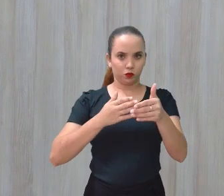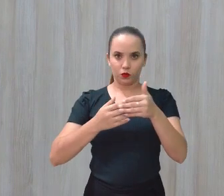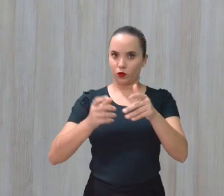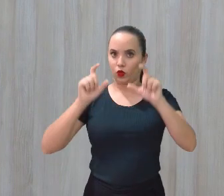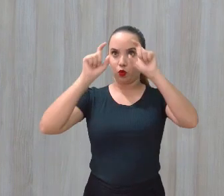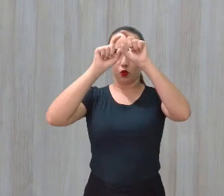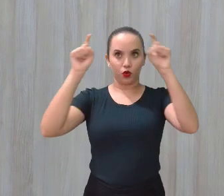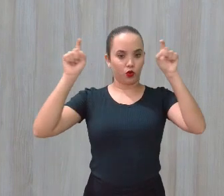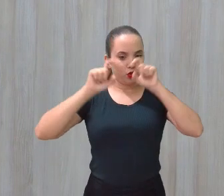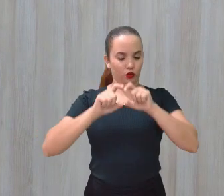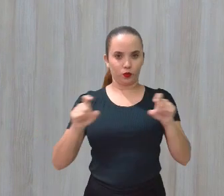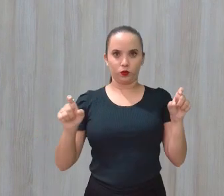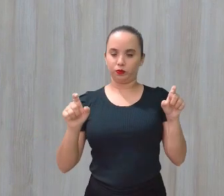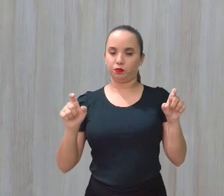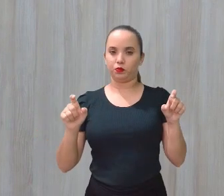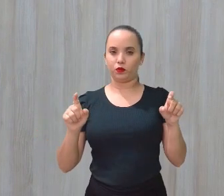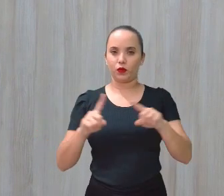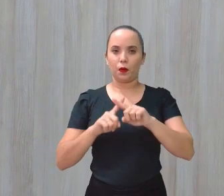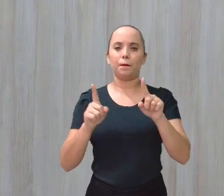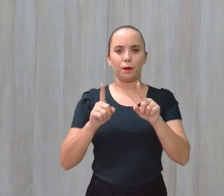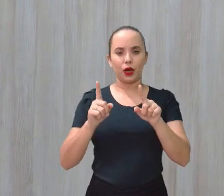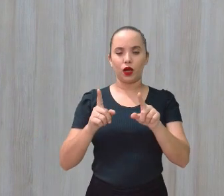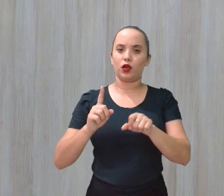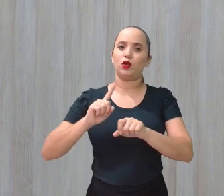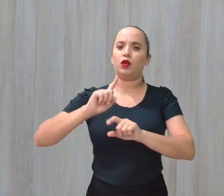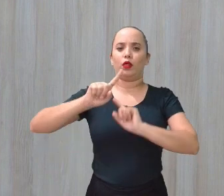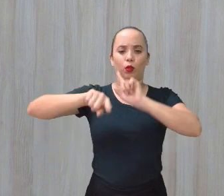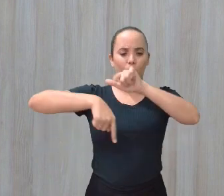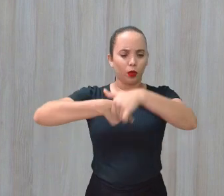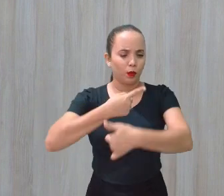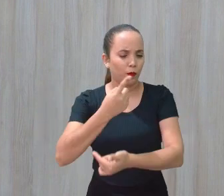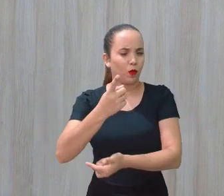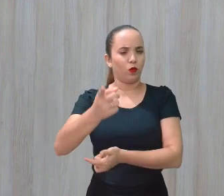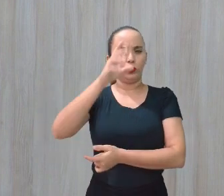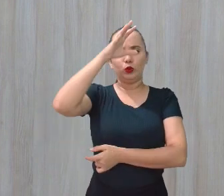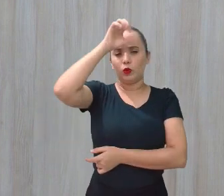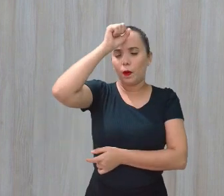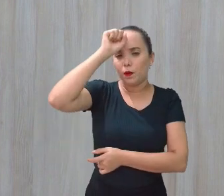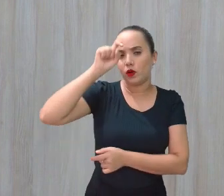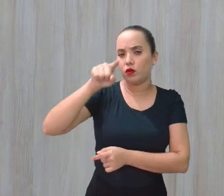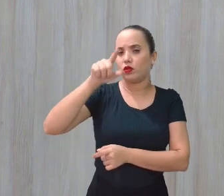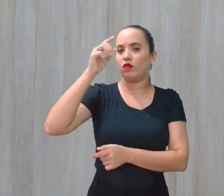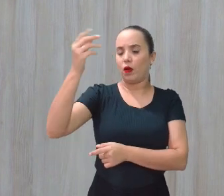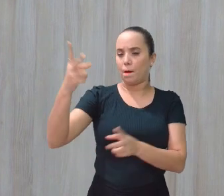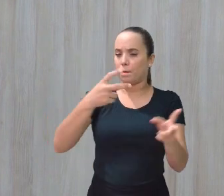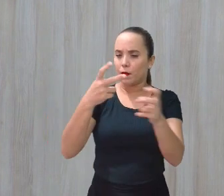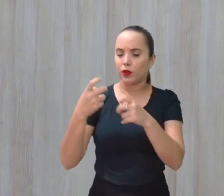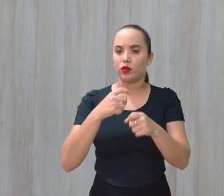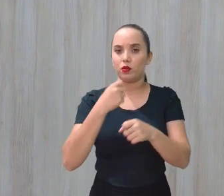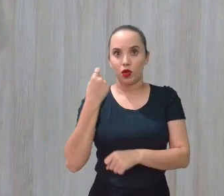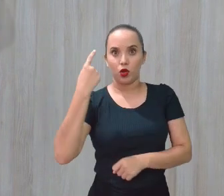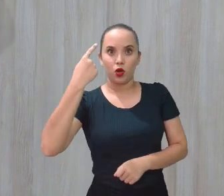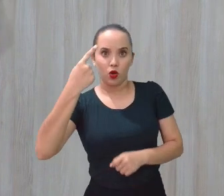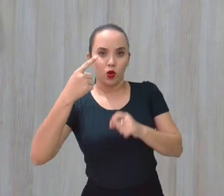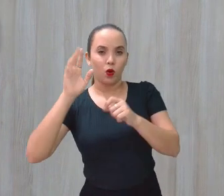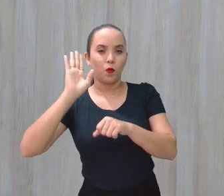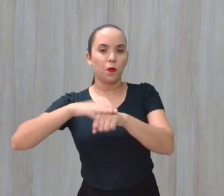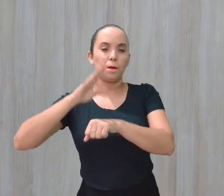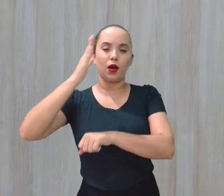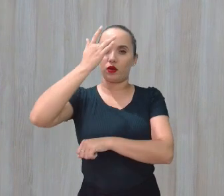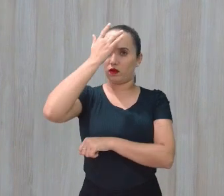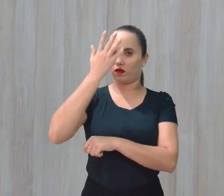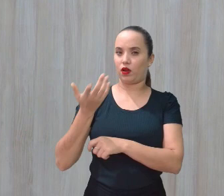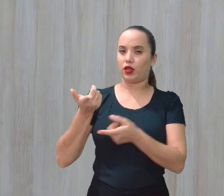vai escolher. É lógico que com o tempo você vai perceber que uma vai deixar o sistema mais fácil do que a outra, mas nesse